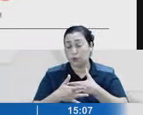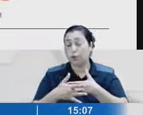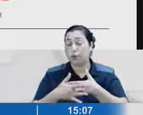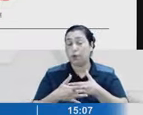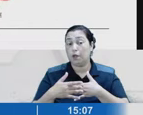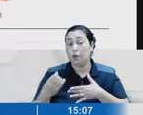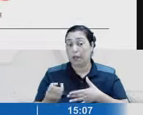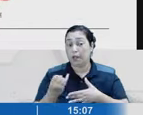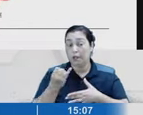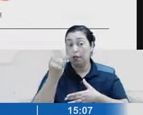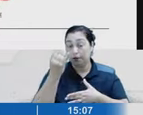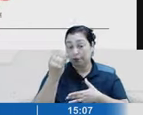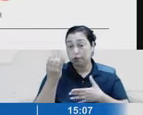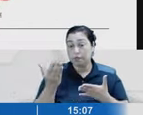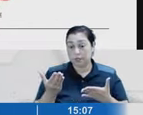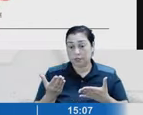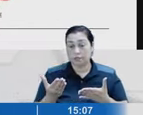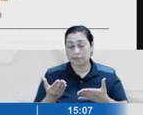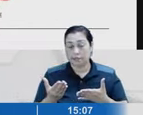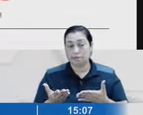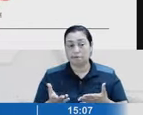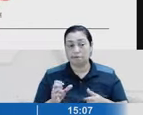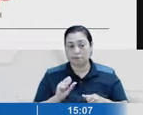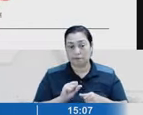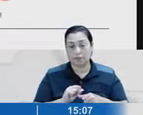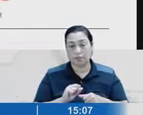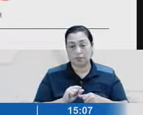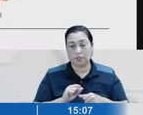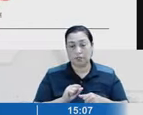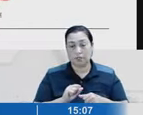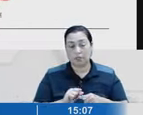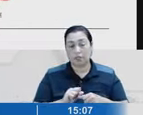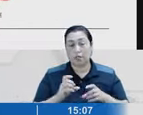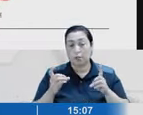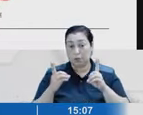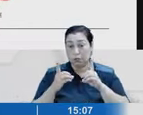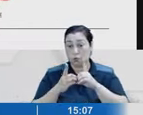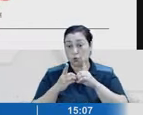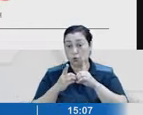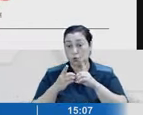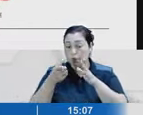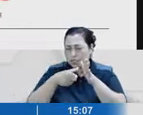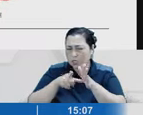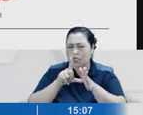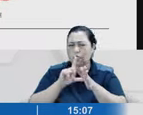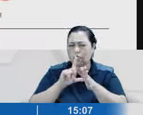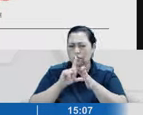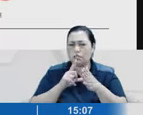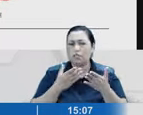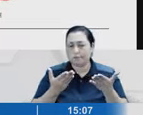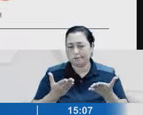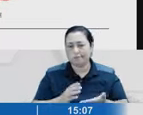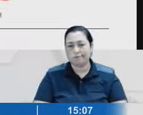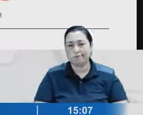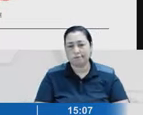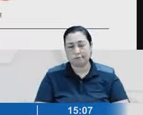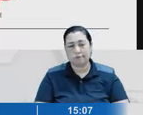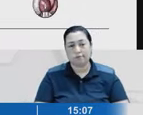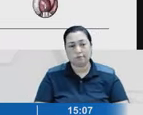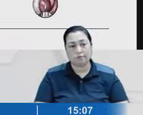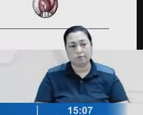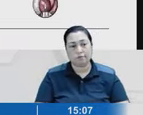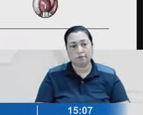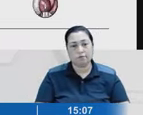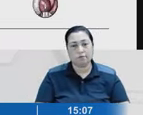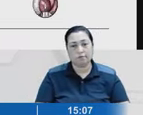padrão ouro, é o exame mais indicado para o diagnóstico e, muitas vezes, também já o tratamento do câncer